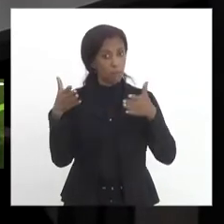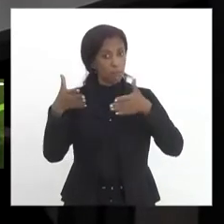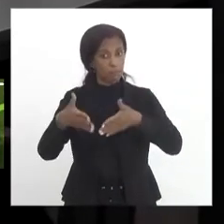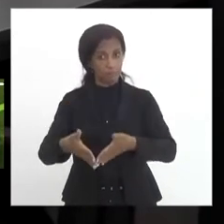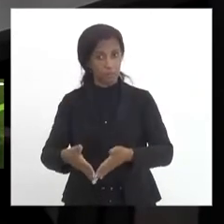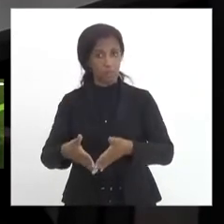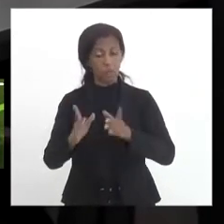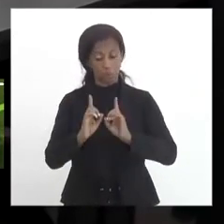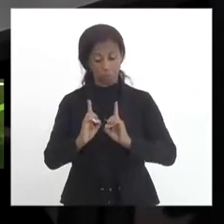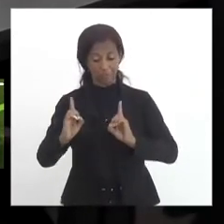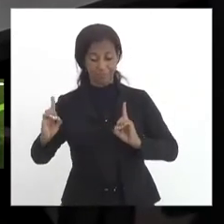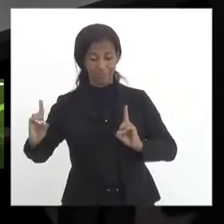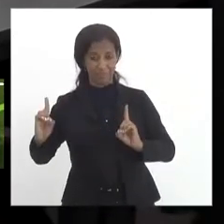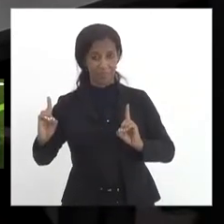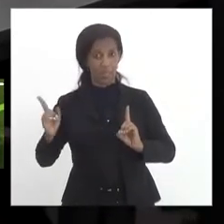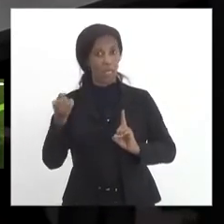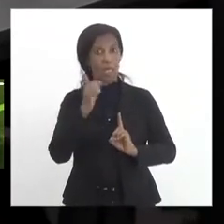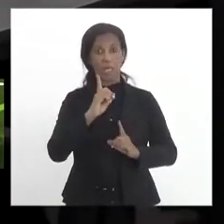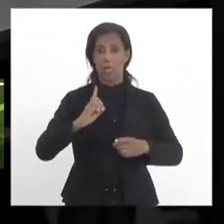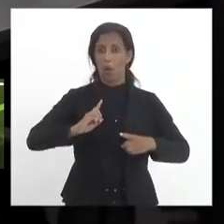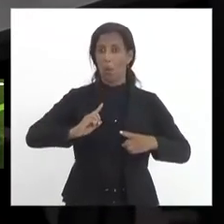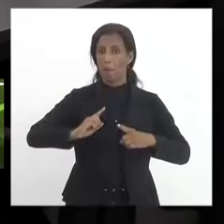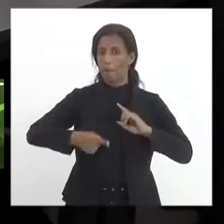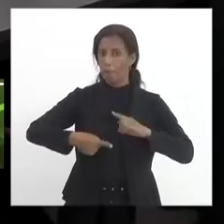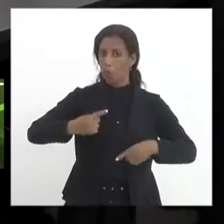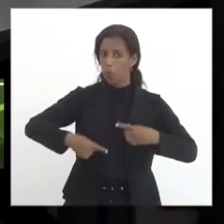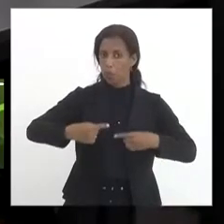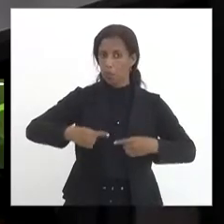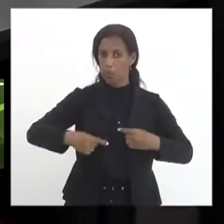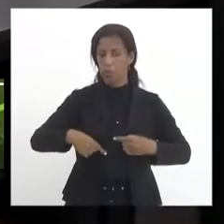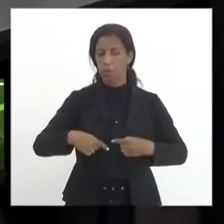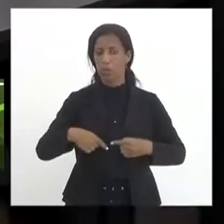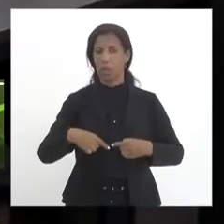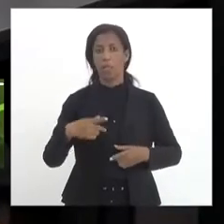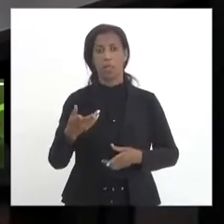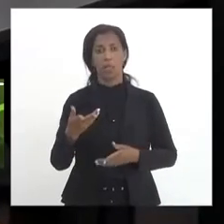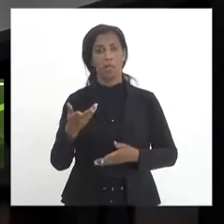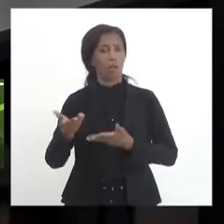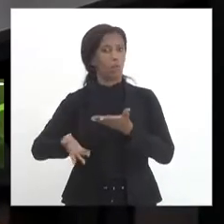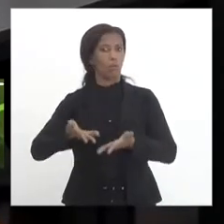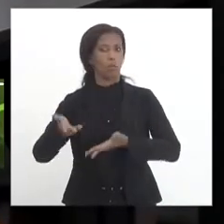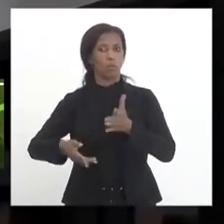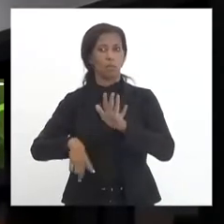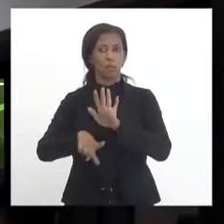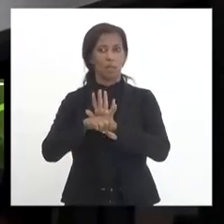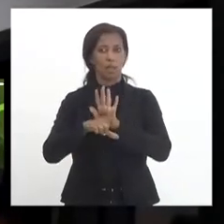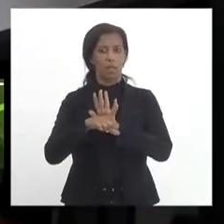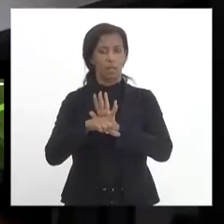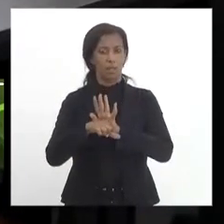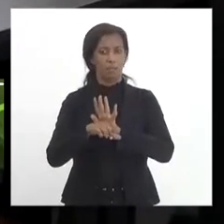sobre distanciamento e não sobre uma política global, que é o que trata a Lei 2675.